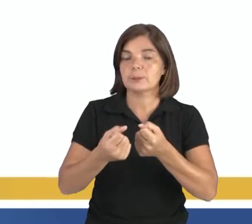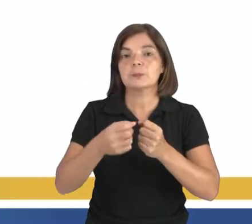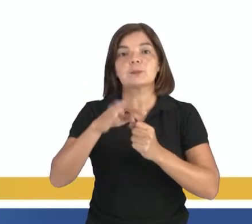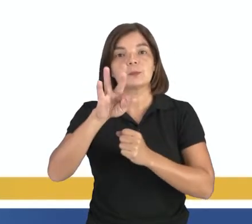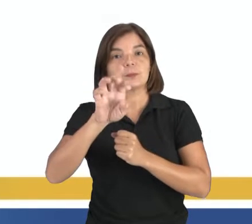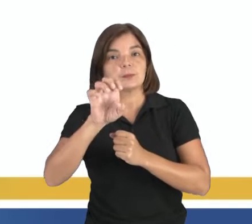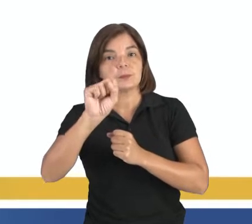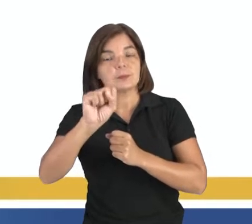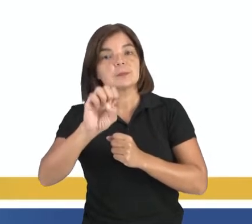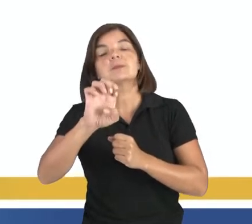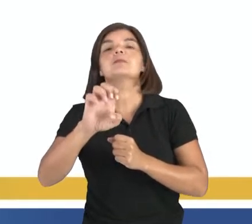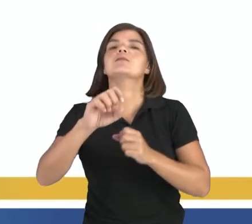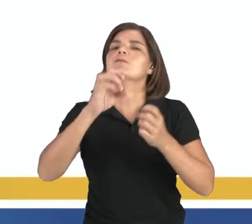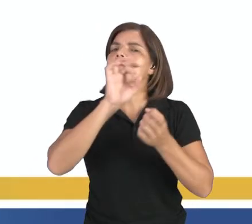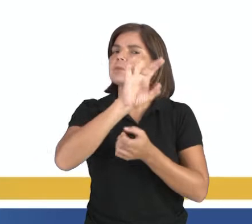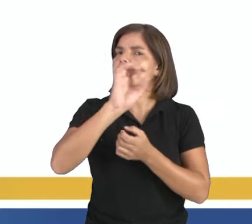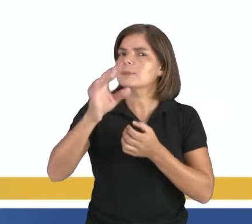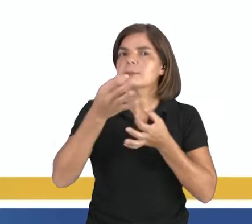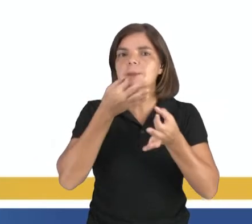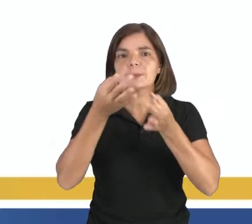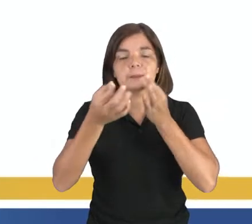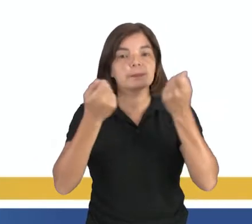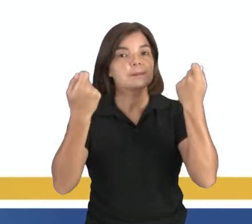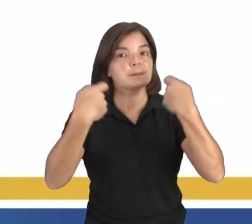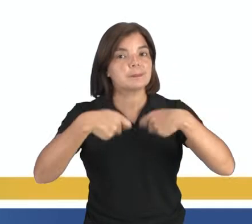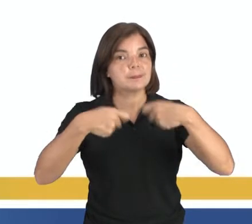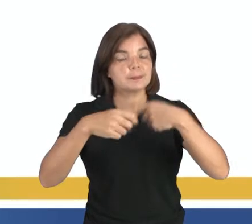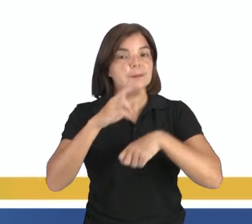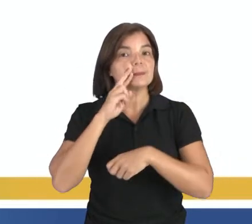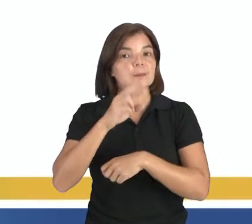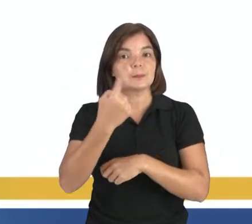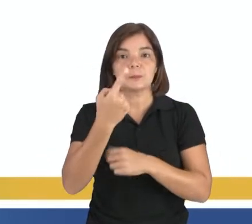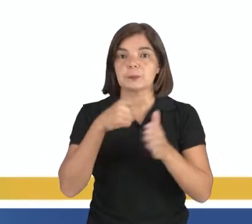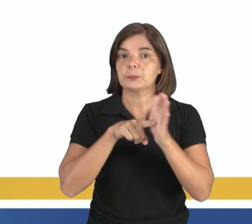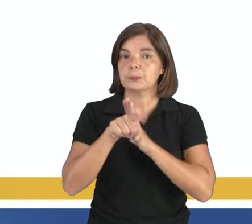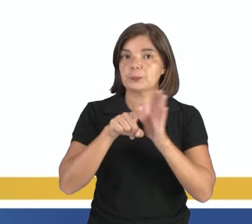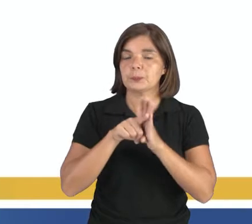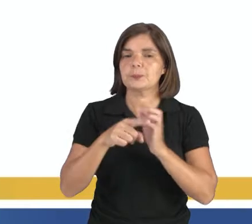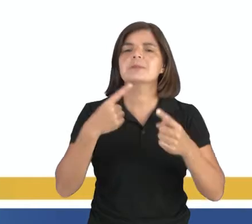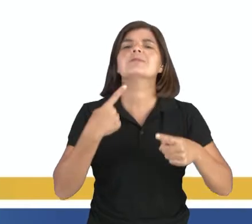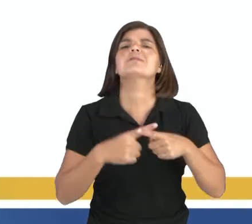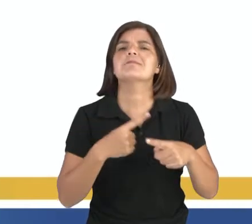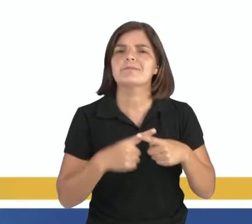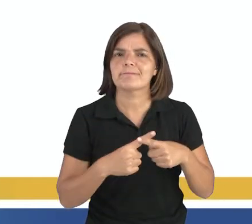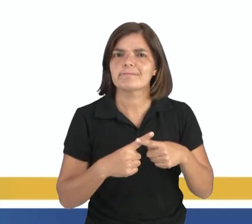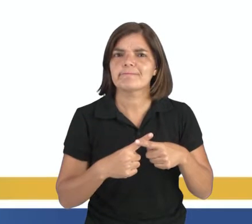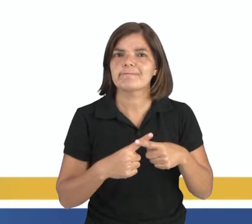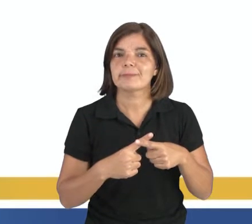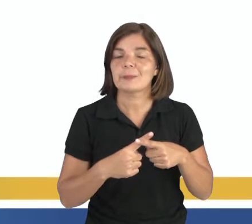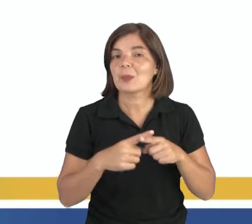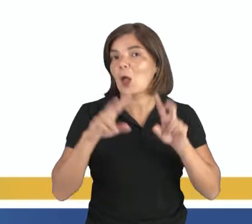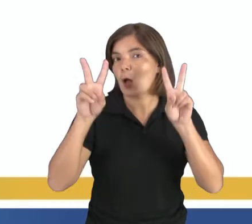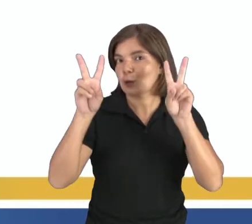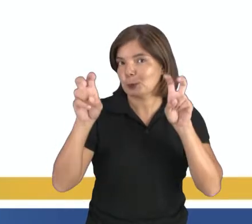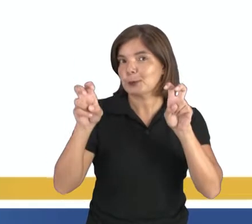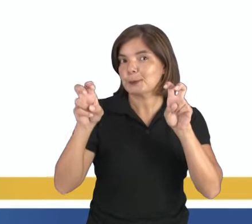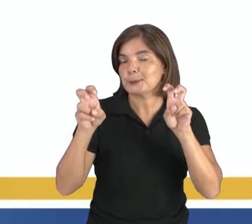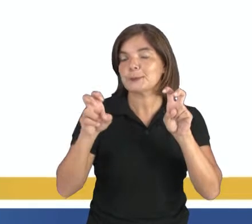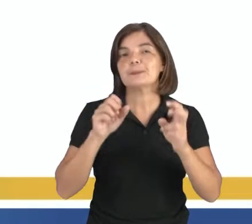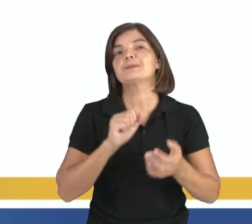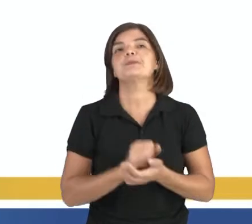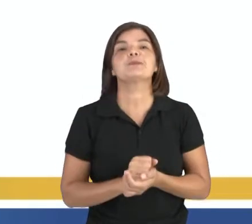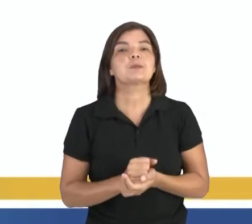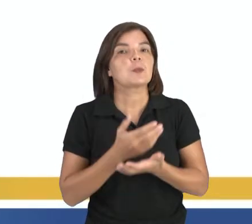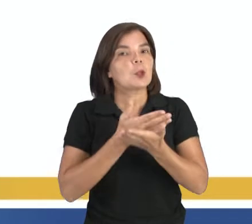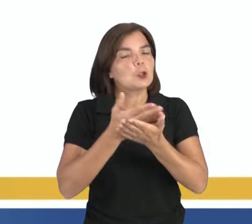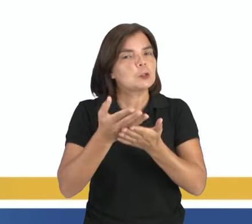tese defendida. Cada argumento deve responder a uma pergunta. Por quê? Em relação à tese defendida.